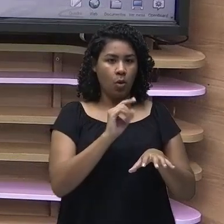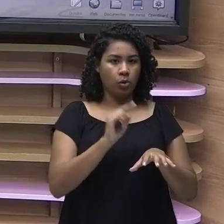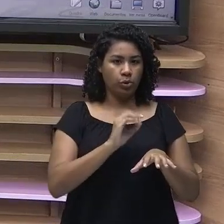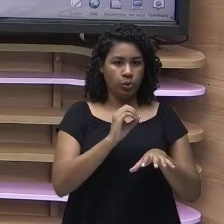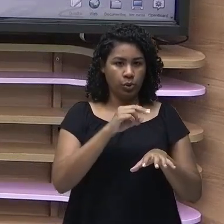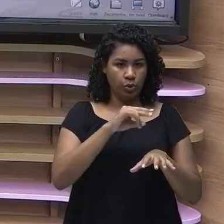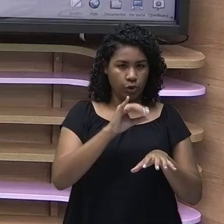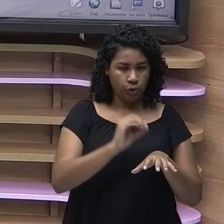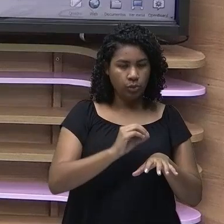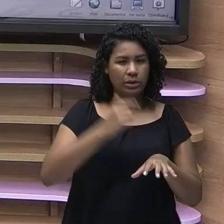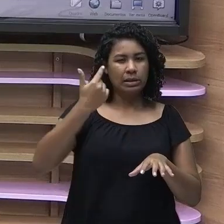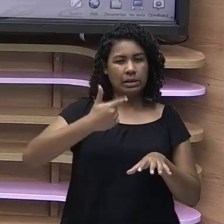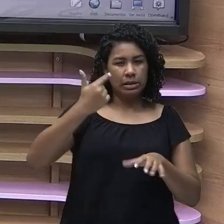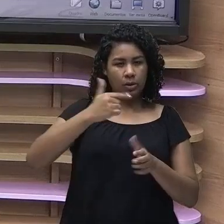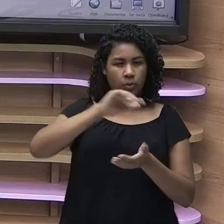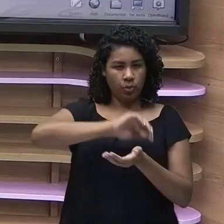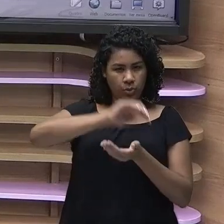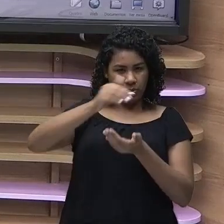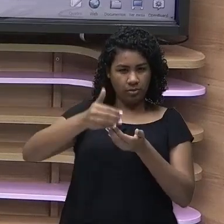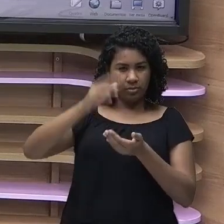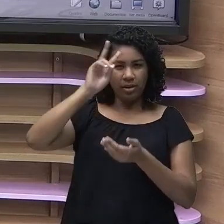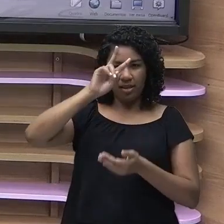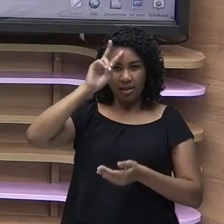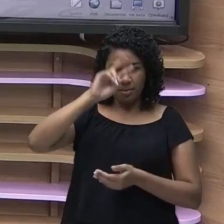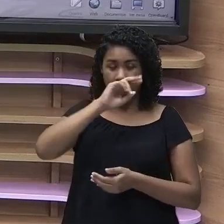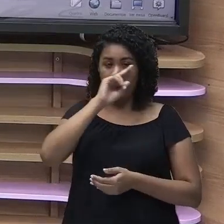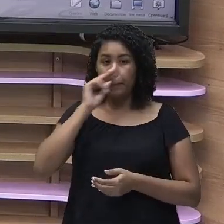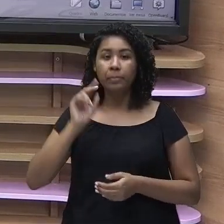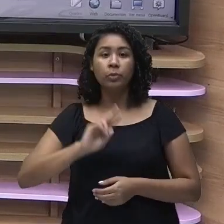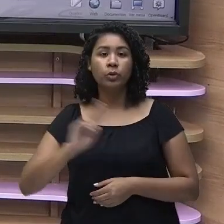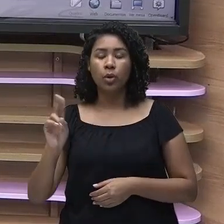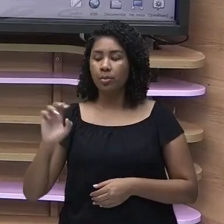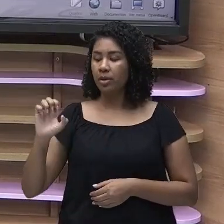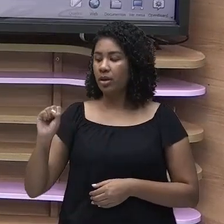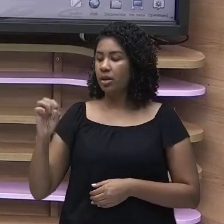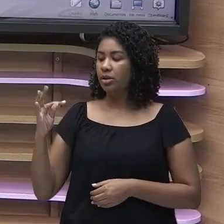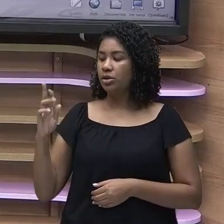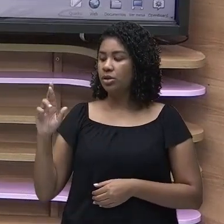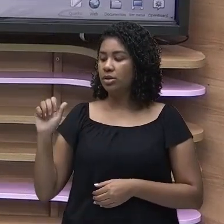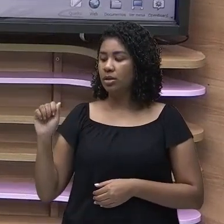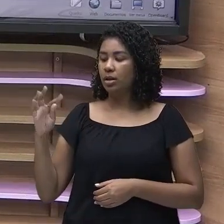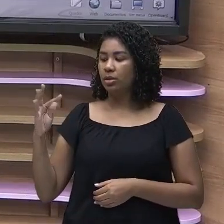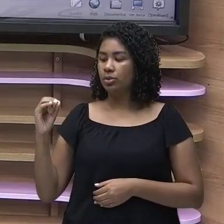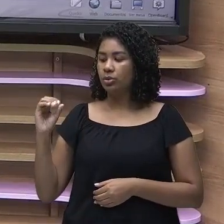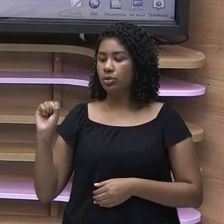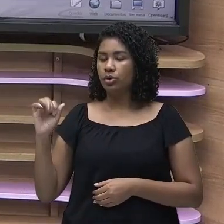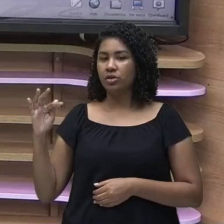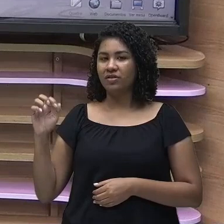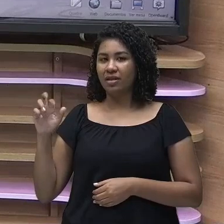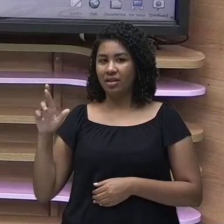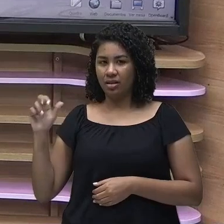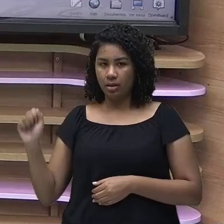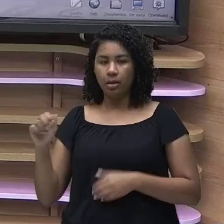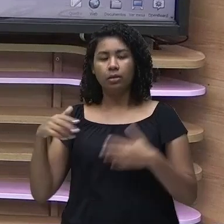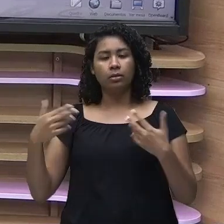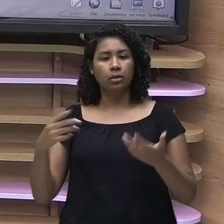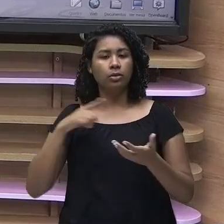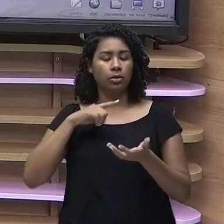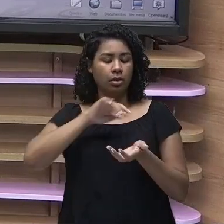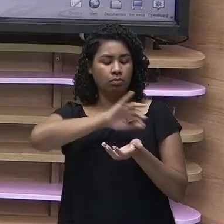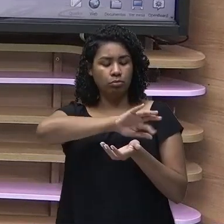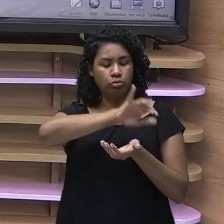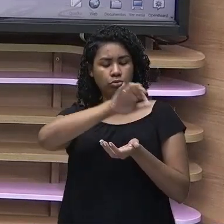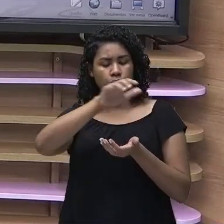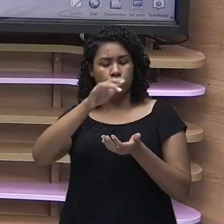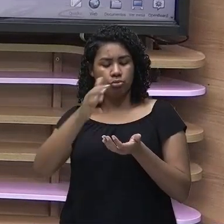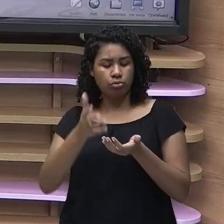segunda camada, qual é o nome da segunda camada? Estratosfera. O que acontece? Ele vai formar aquela camada de ozônio e vai